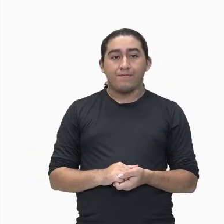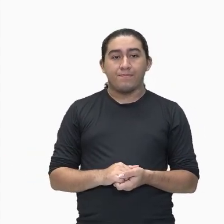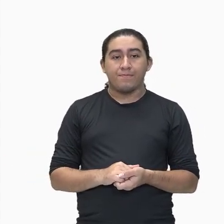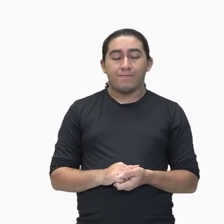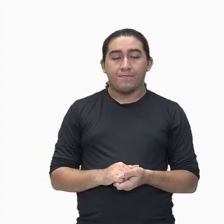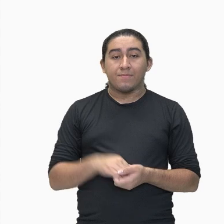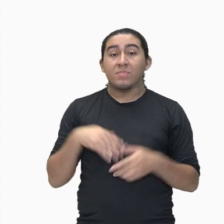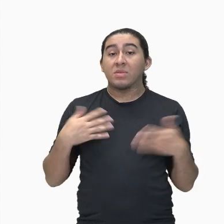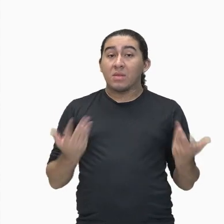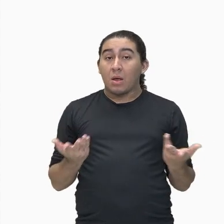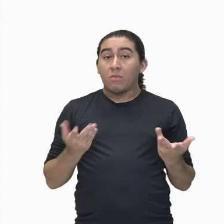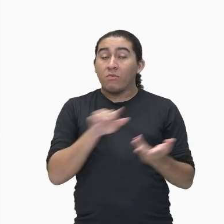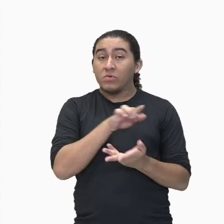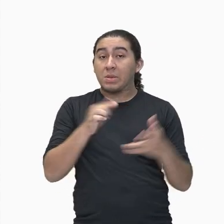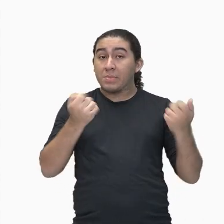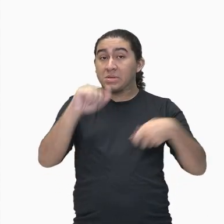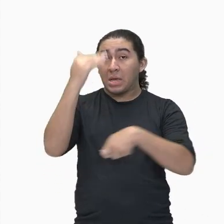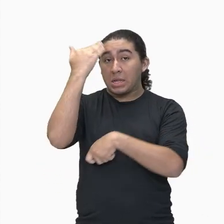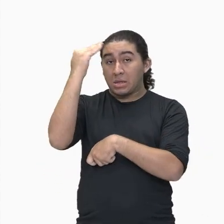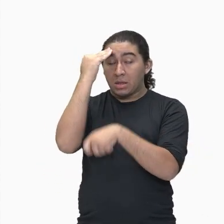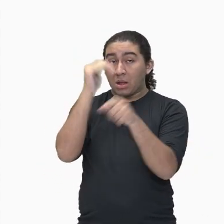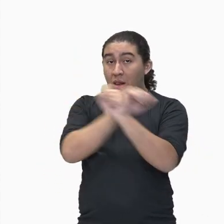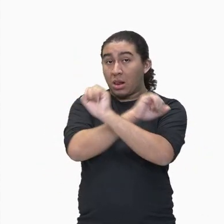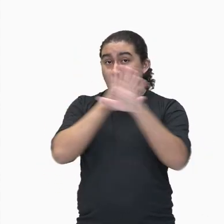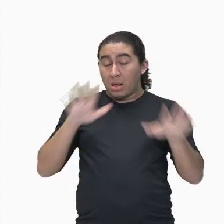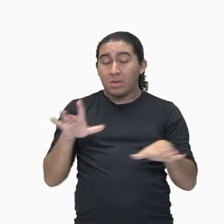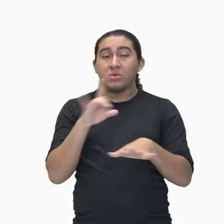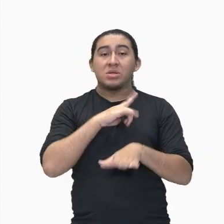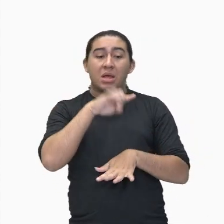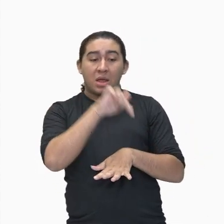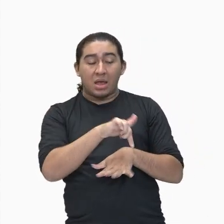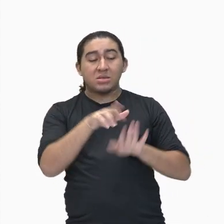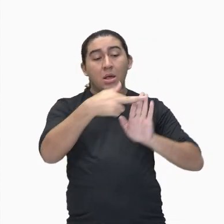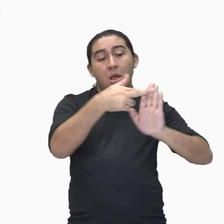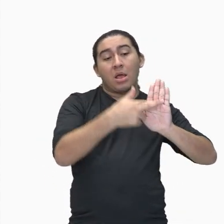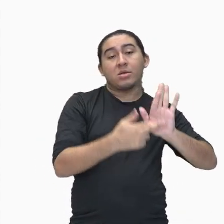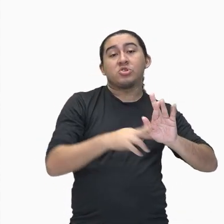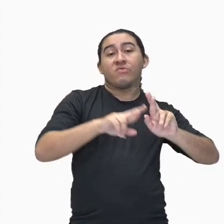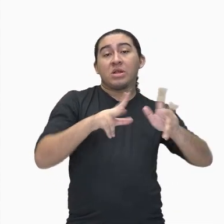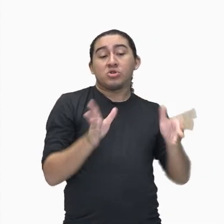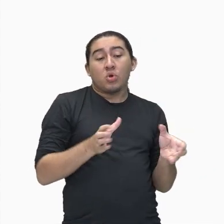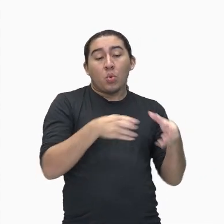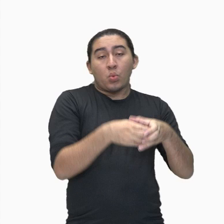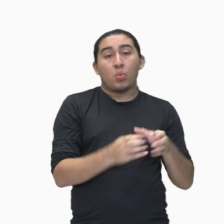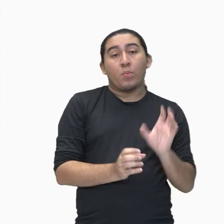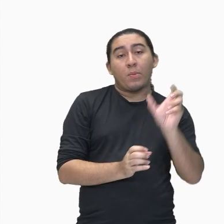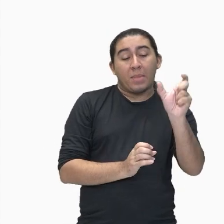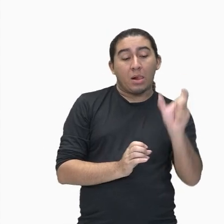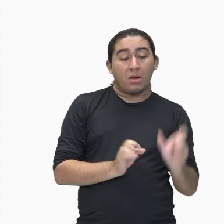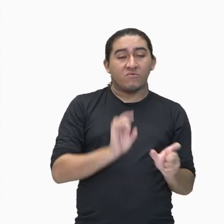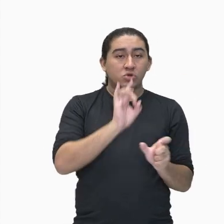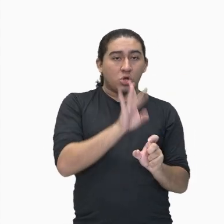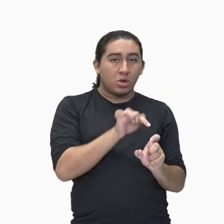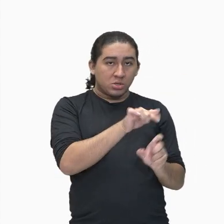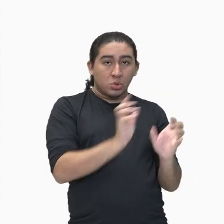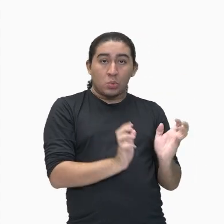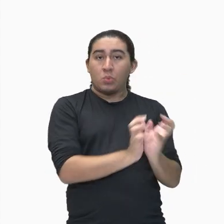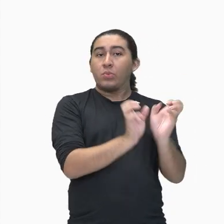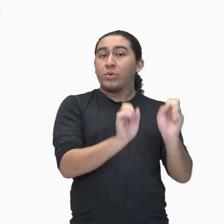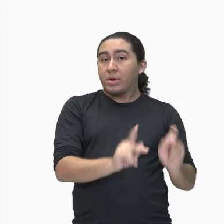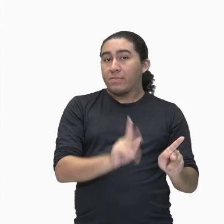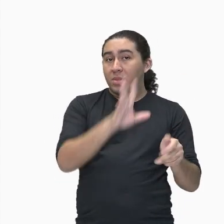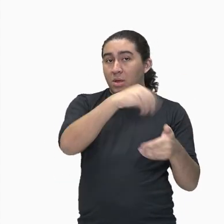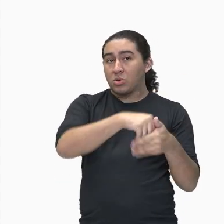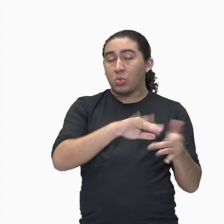que vocês compreendam que nós temos como exceções dessa flexão do grau dos adjetivos, dentro